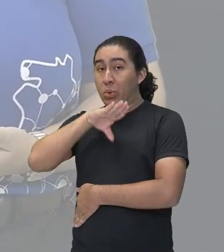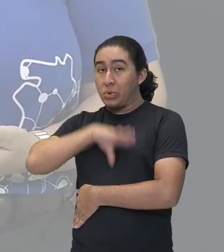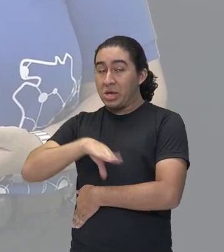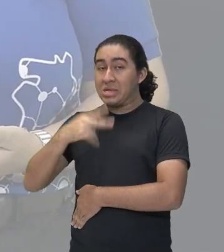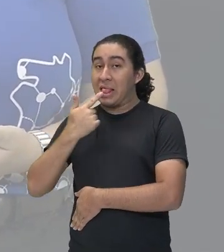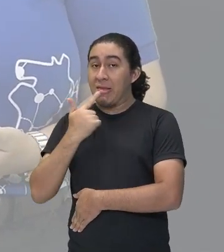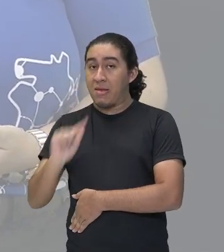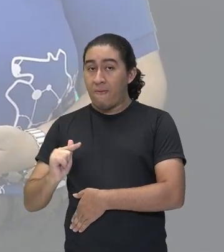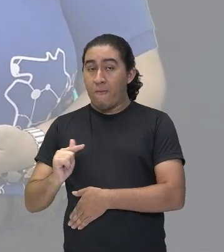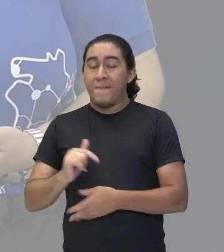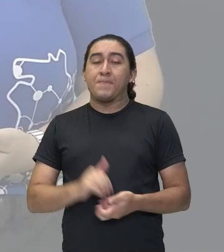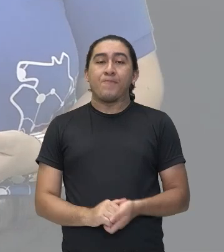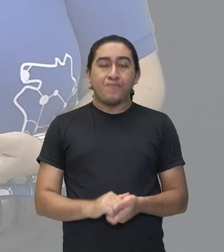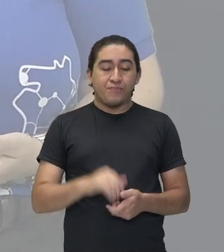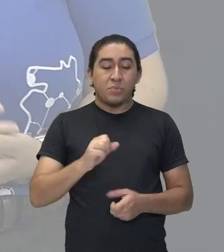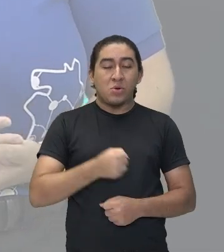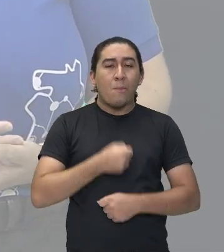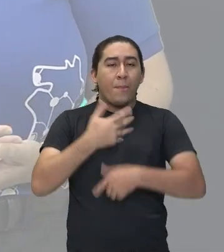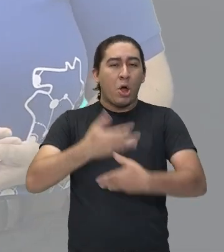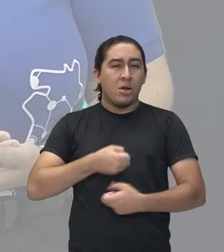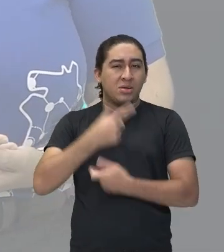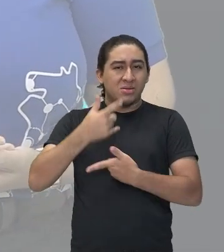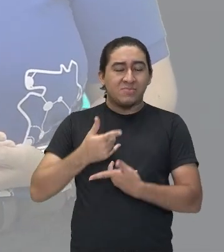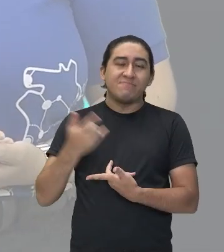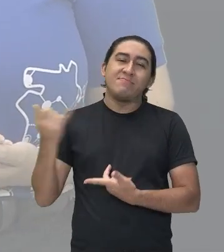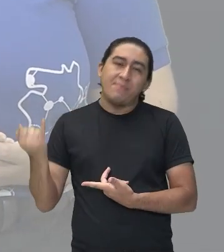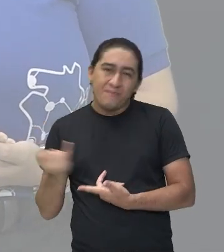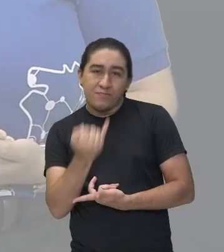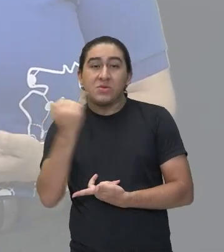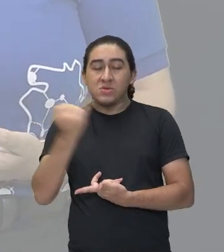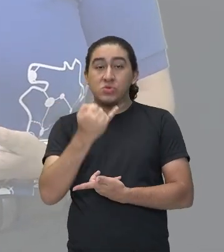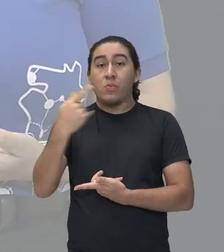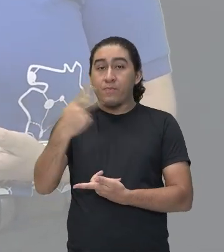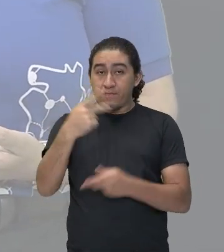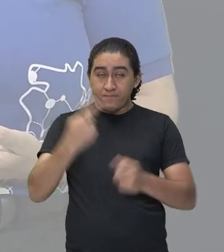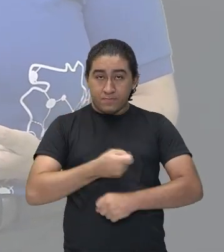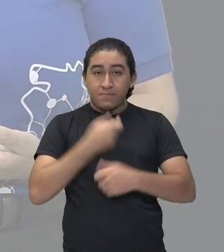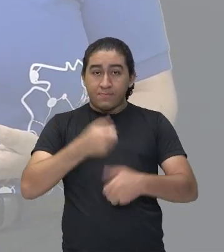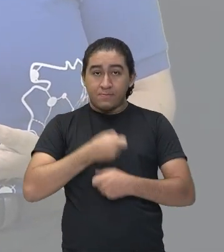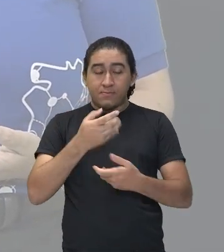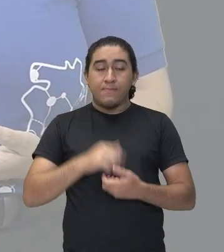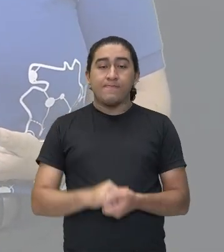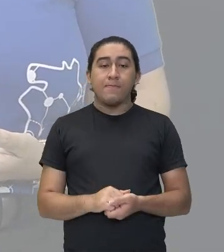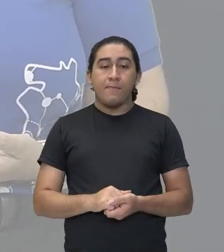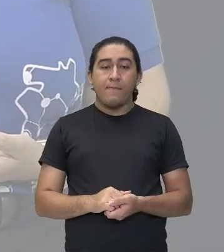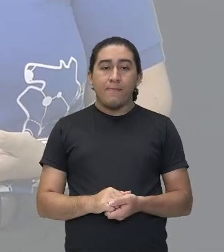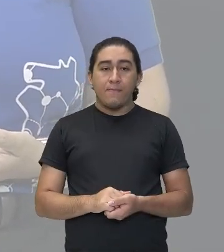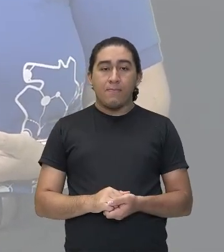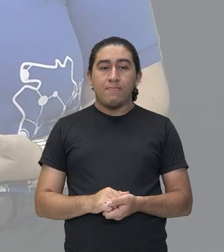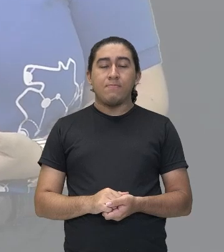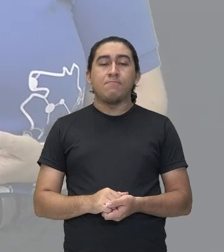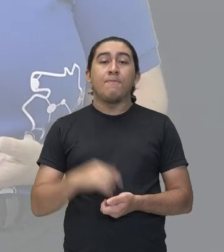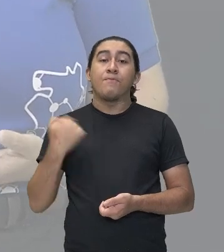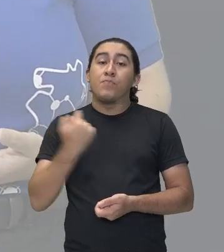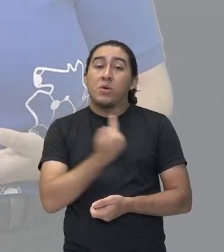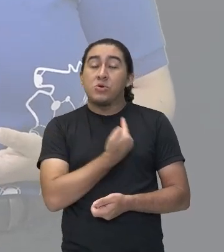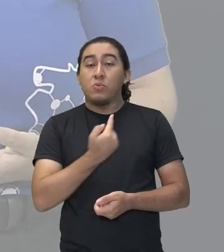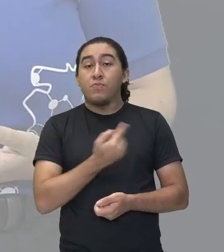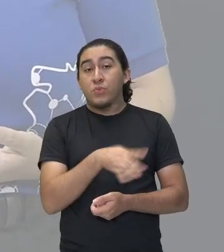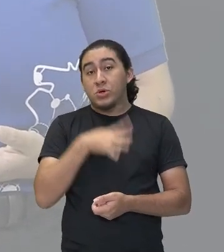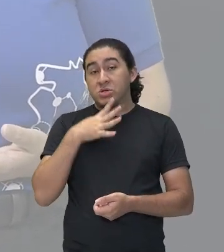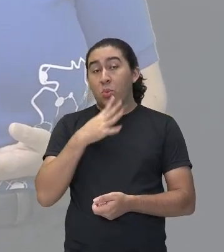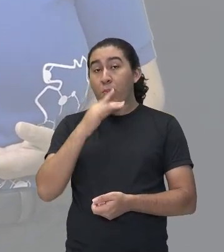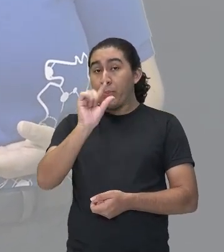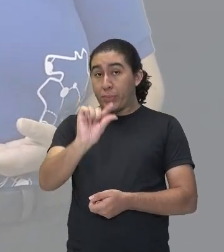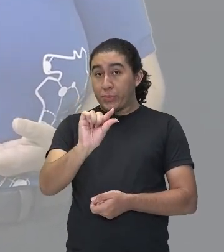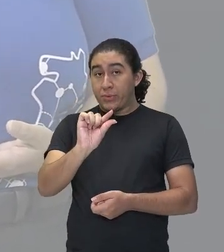foi um poeta realmente singular em sua produção e nós vamos conhecer um pouco dela nesta aula. Vamos